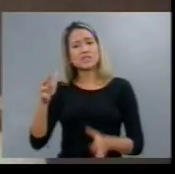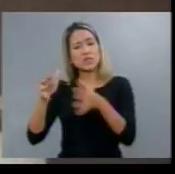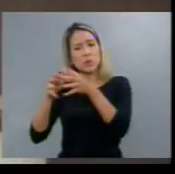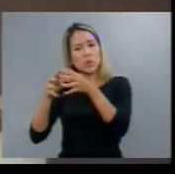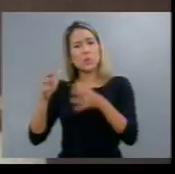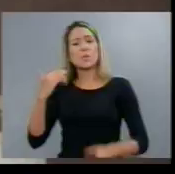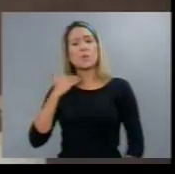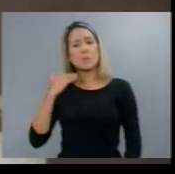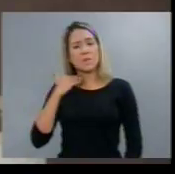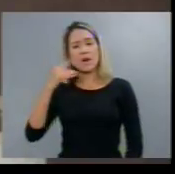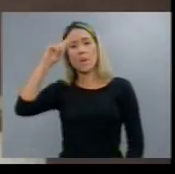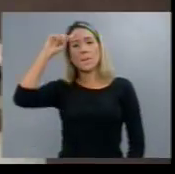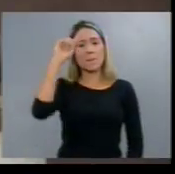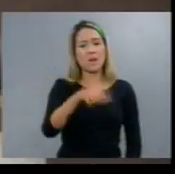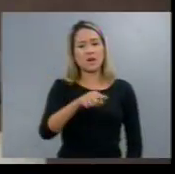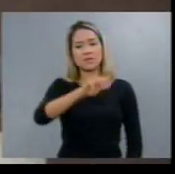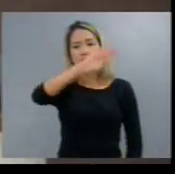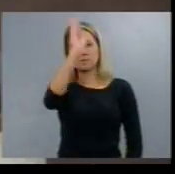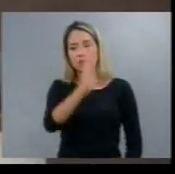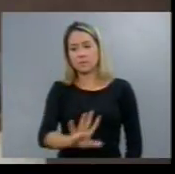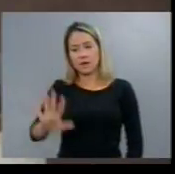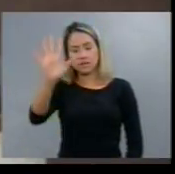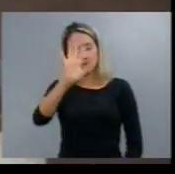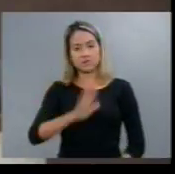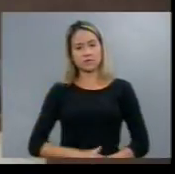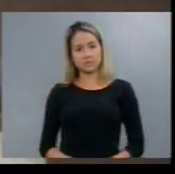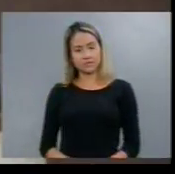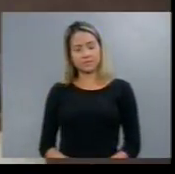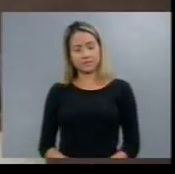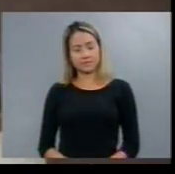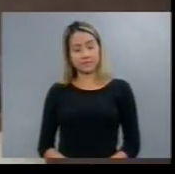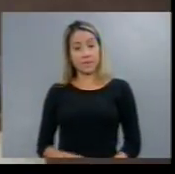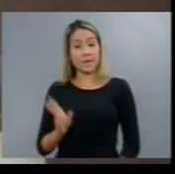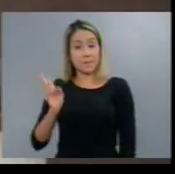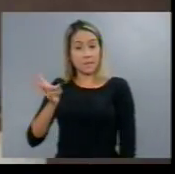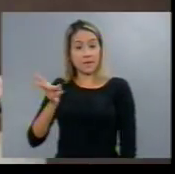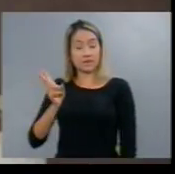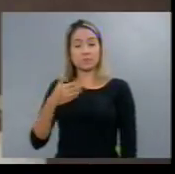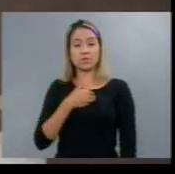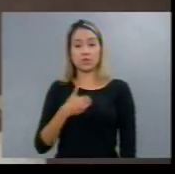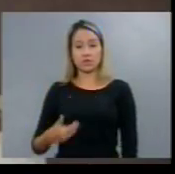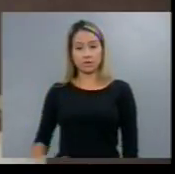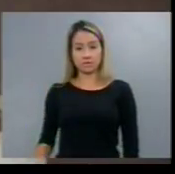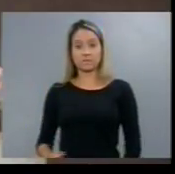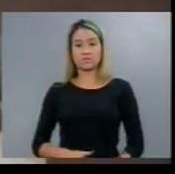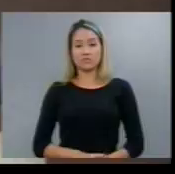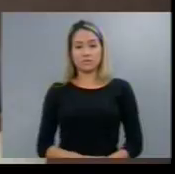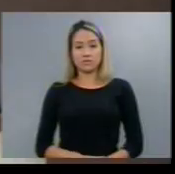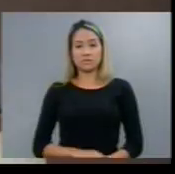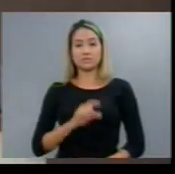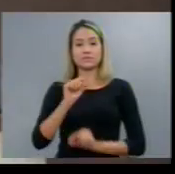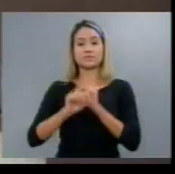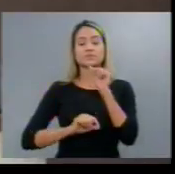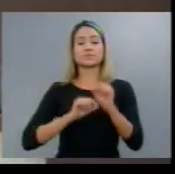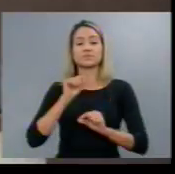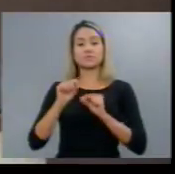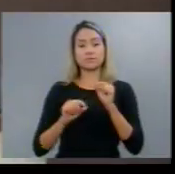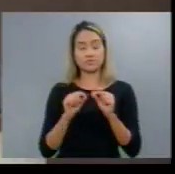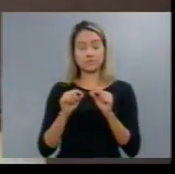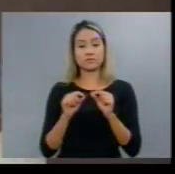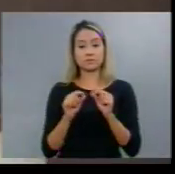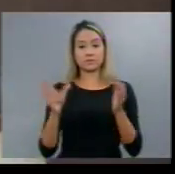financeiras. Não bastasse isso, este mesmo governo ilegítimo envia agora